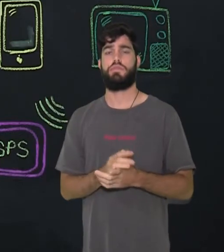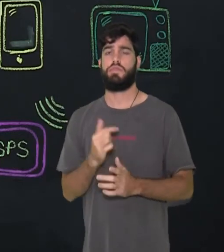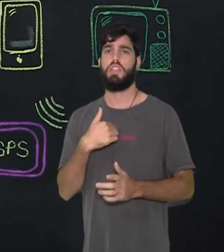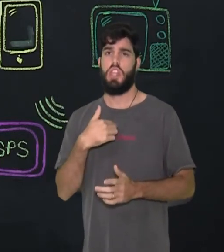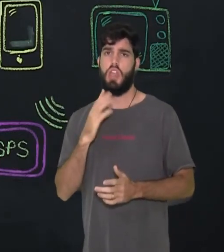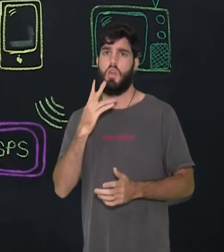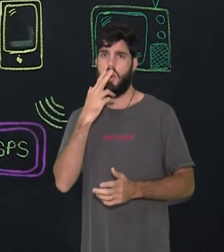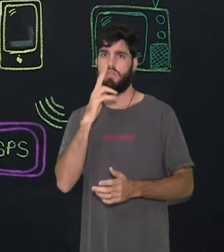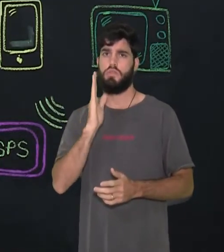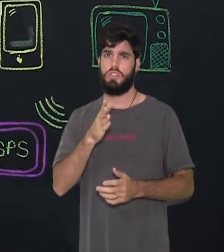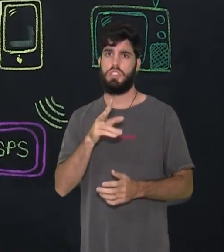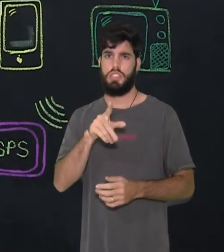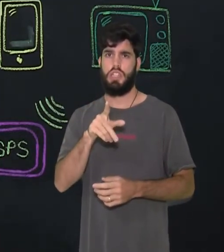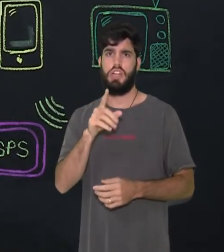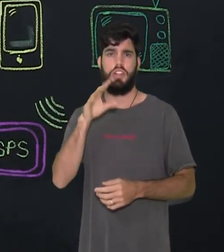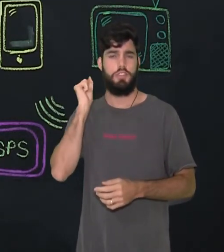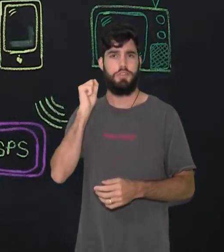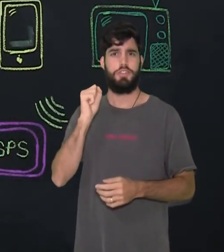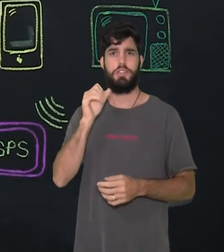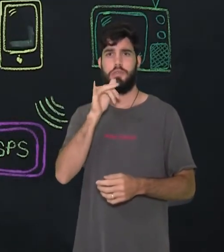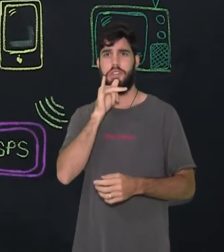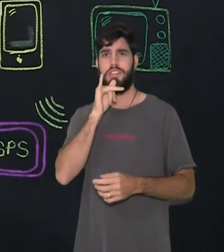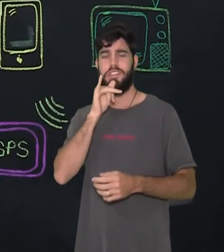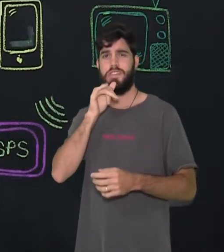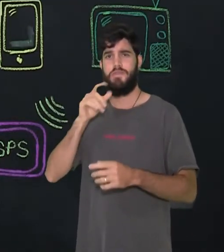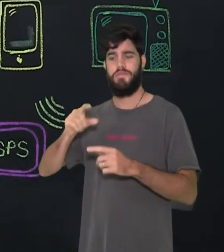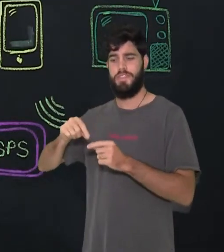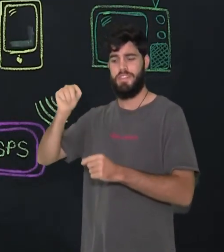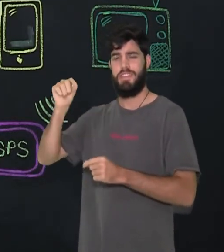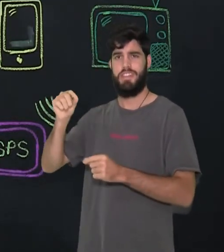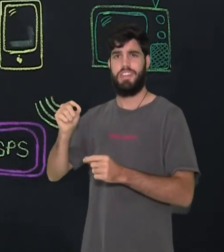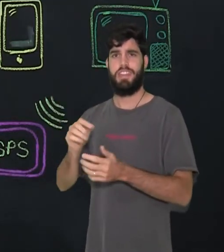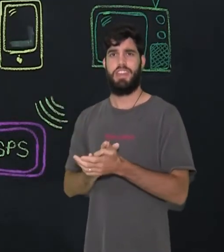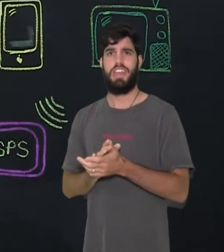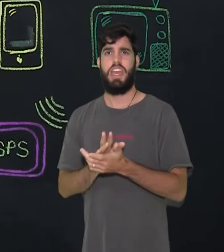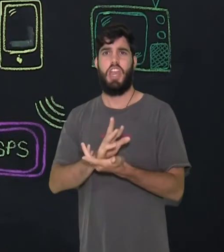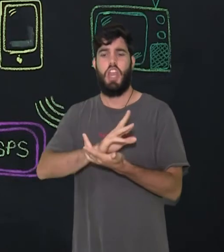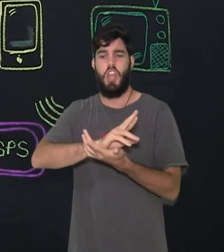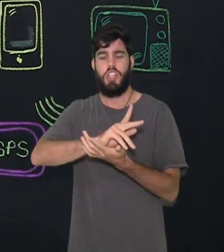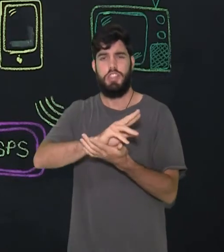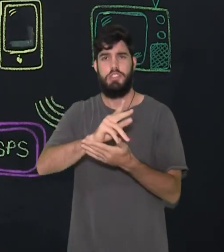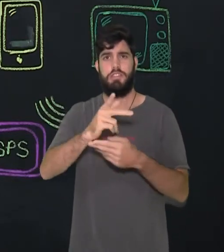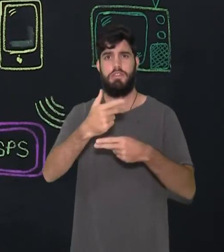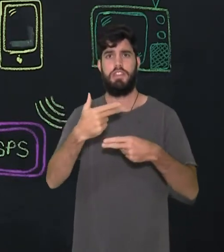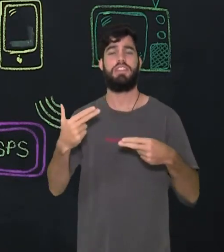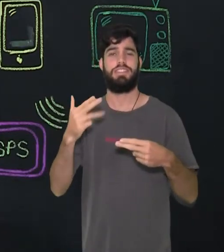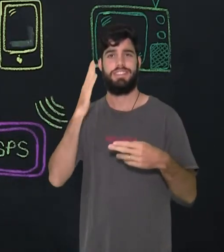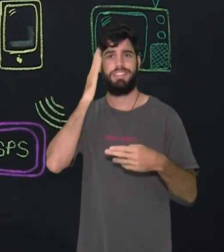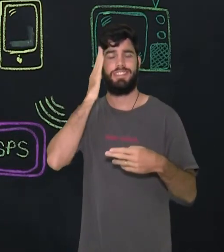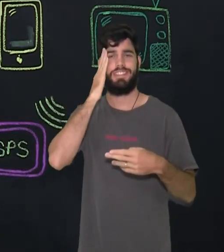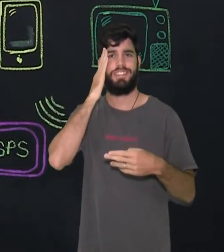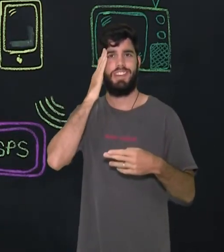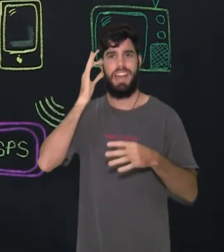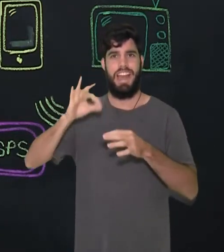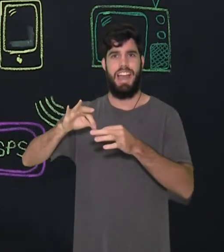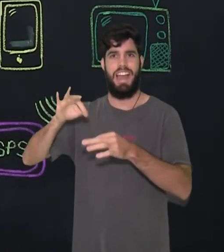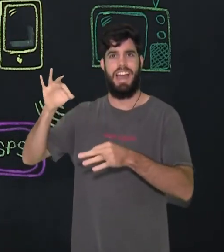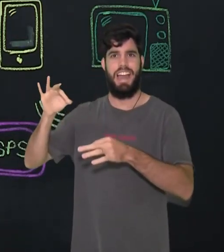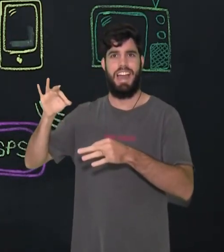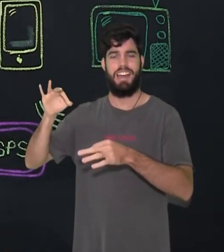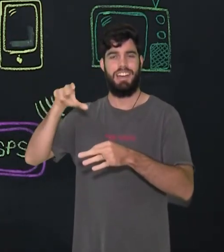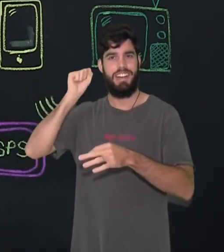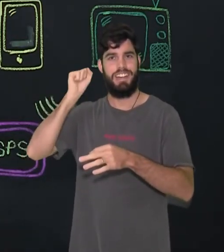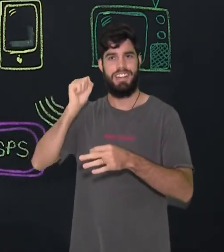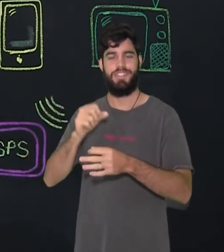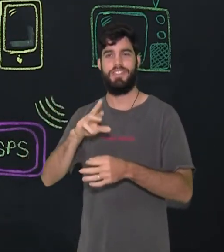até ouviu aquela coisa AM, a FM, VHF, UHF, são frequências diferentes que aí cada aparelho vai captando